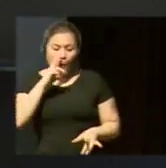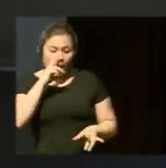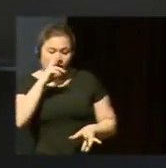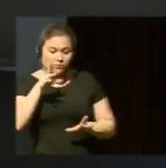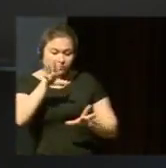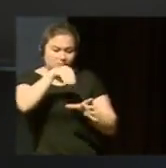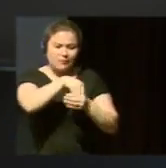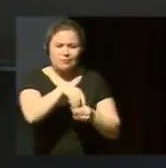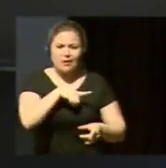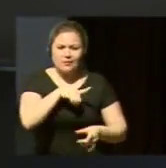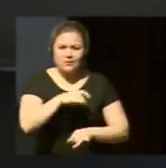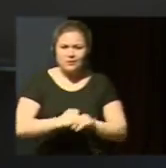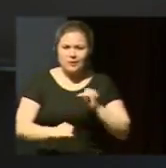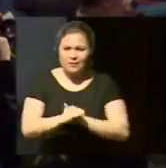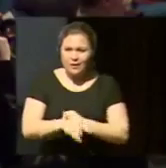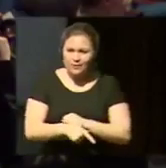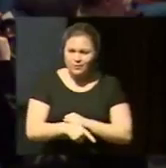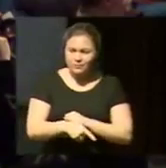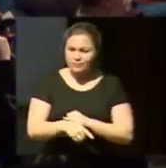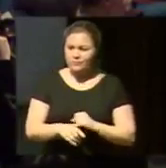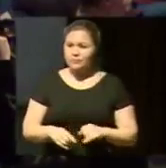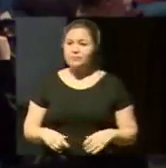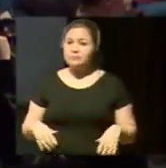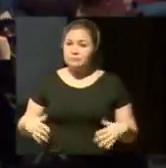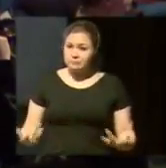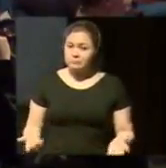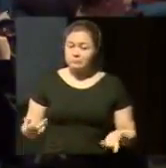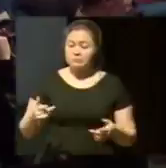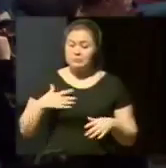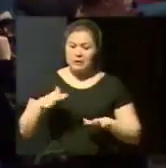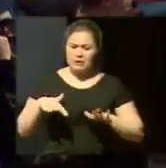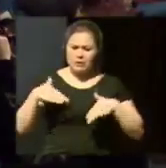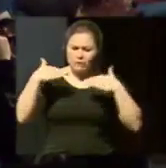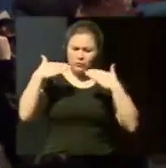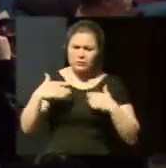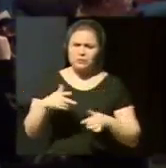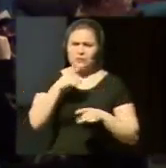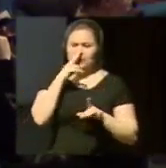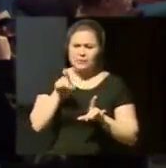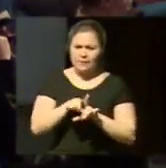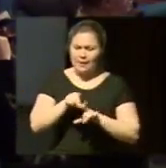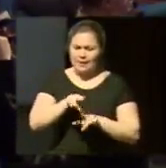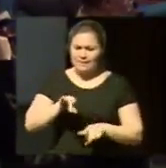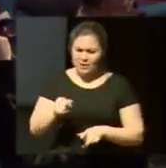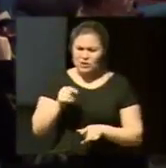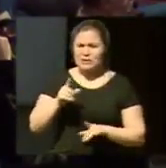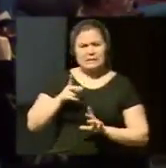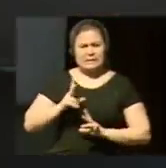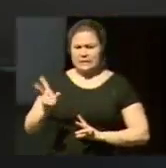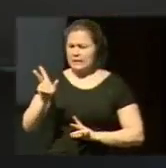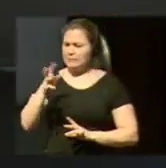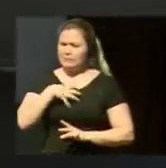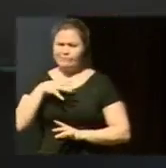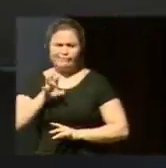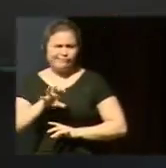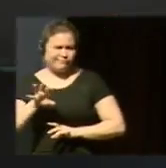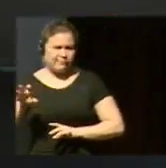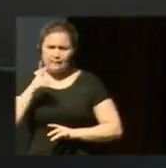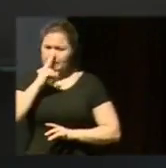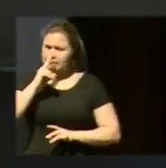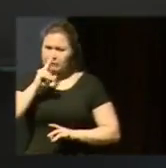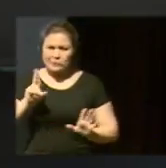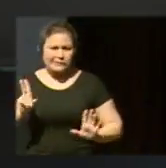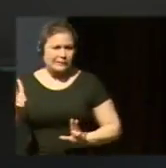estão ali na internet. Então, em termos de evolução da mídia, isso sempre já foi assim, sempre a mesma